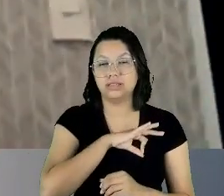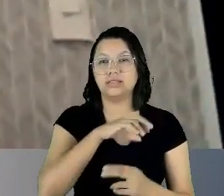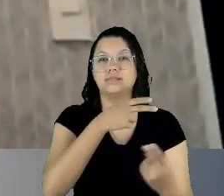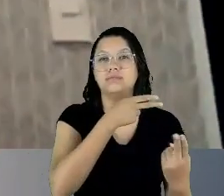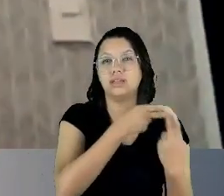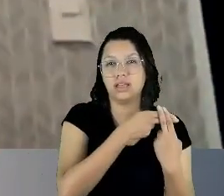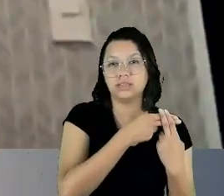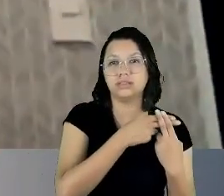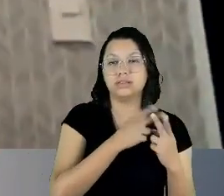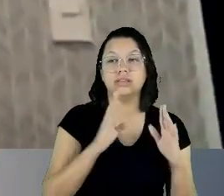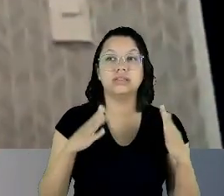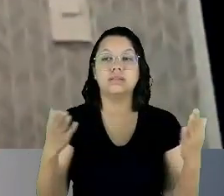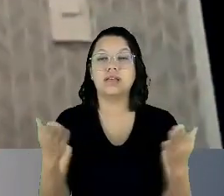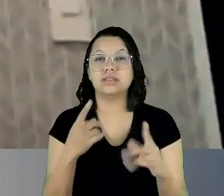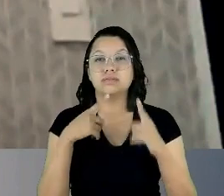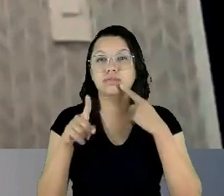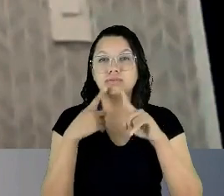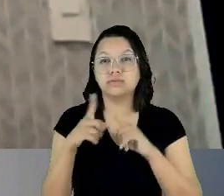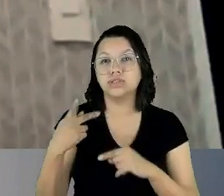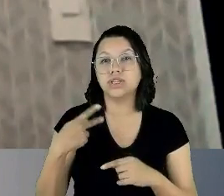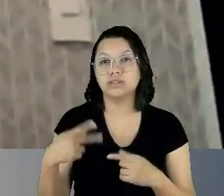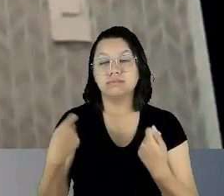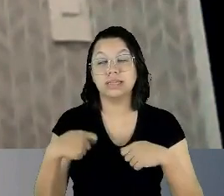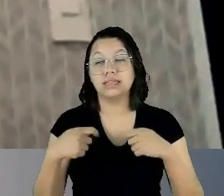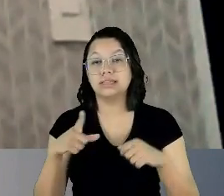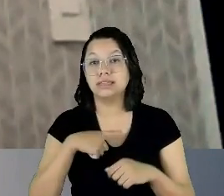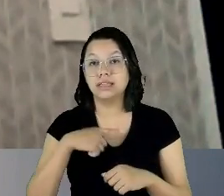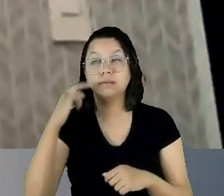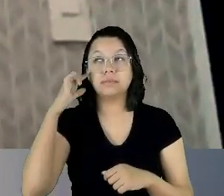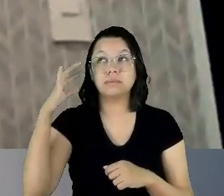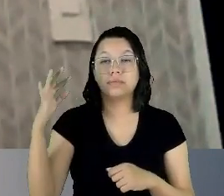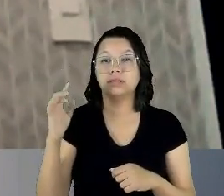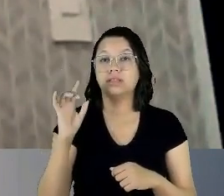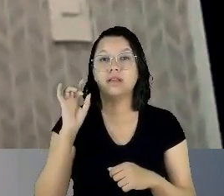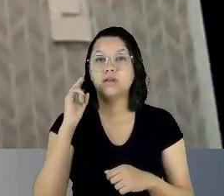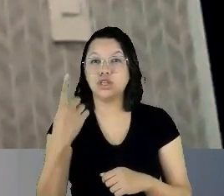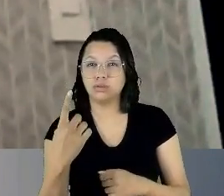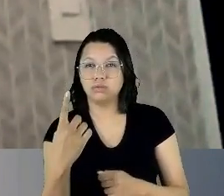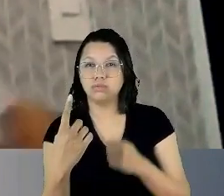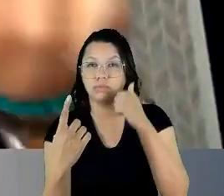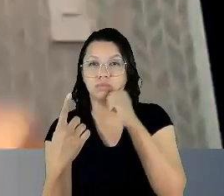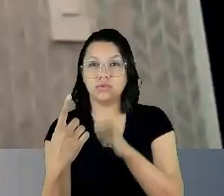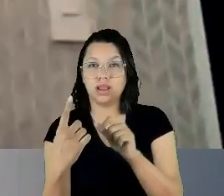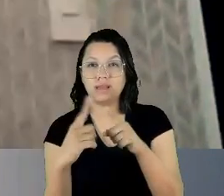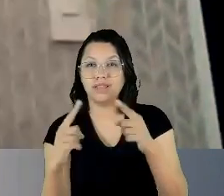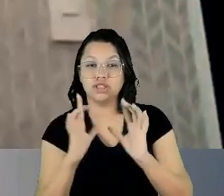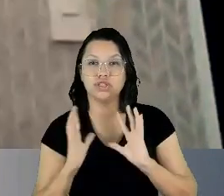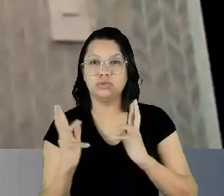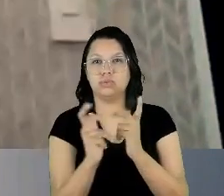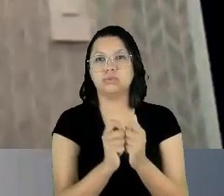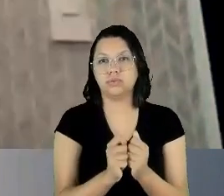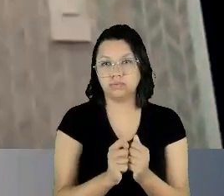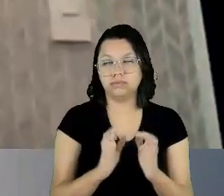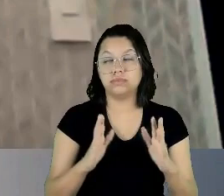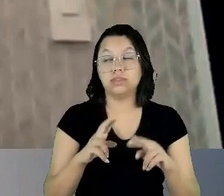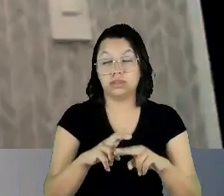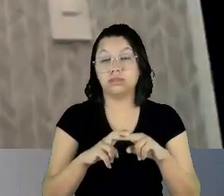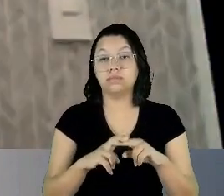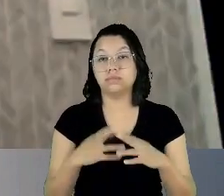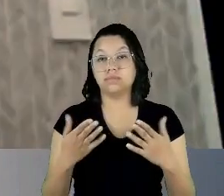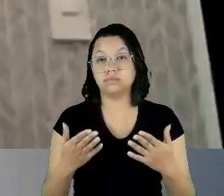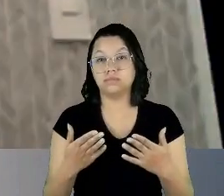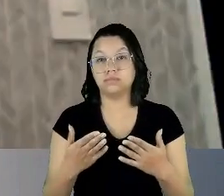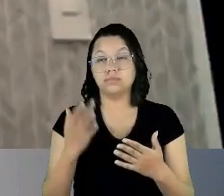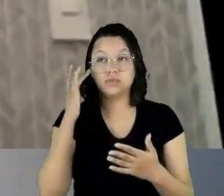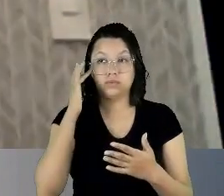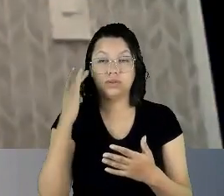do cárcere. Então, essas são discussões que a gente precisa ter para pensar não em uma mulher, mas em todas as mulheres. E aí,